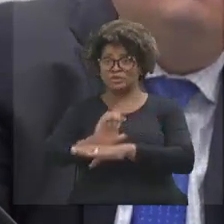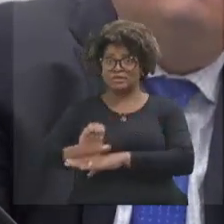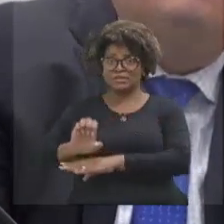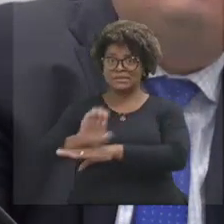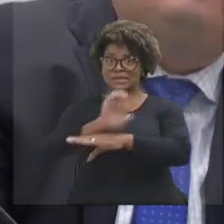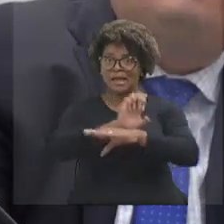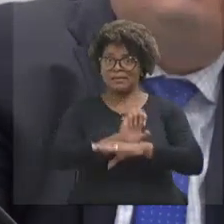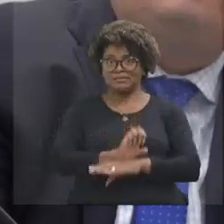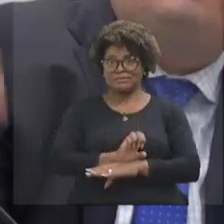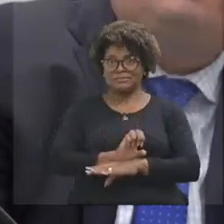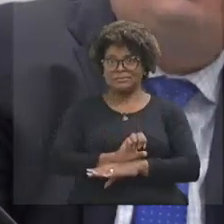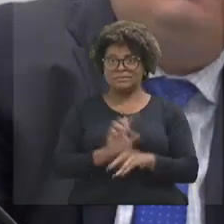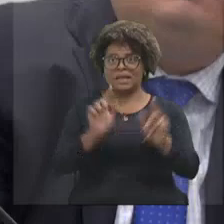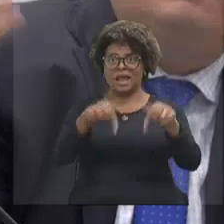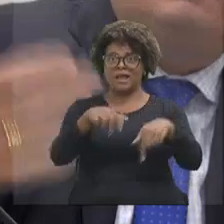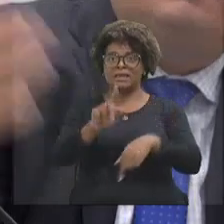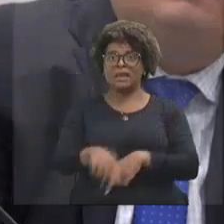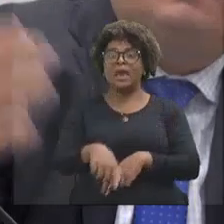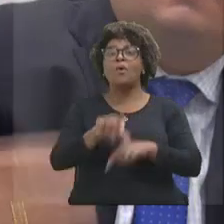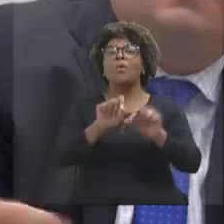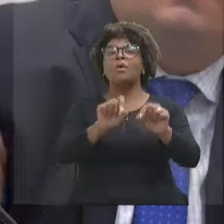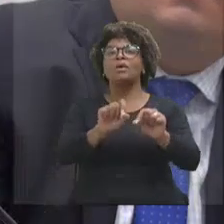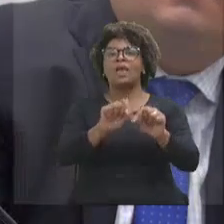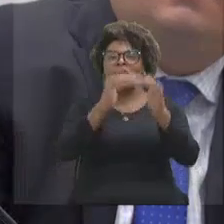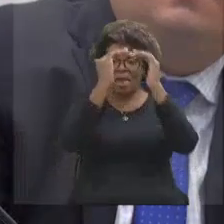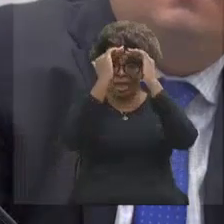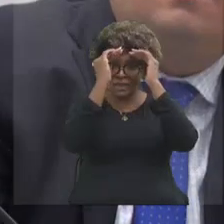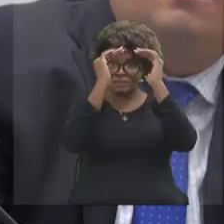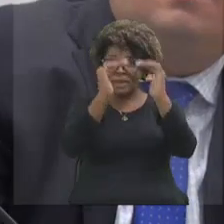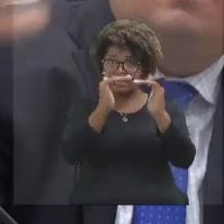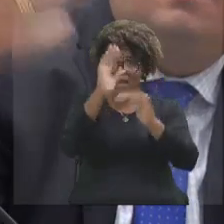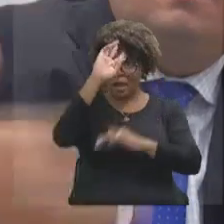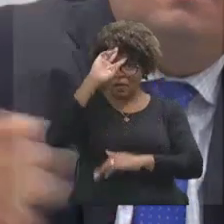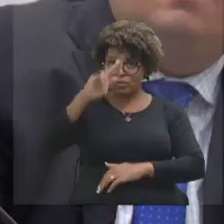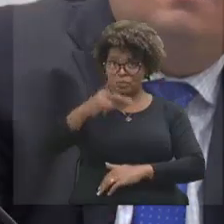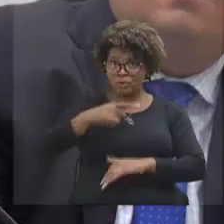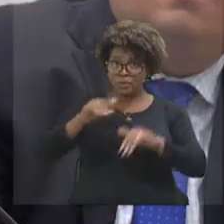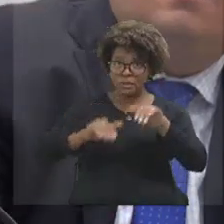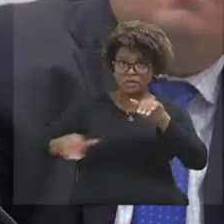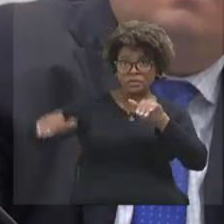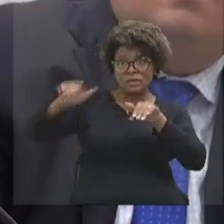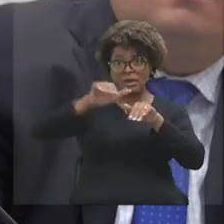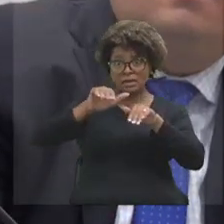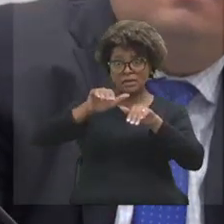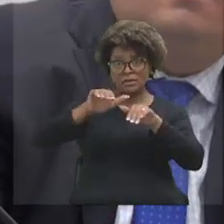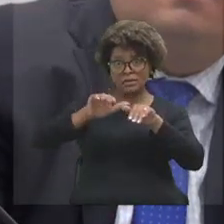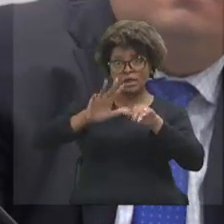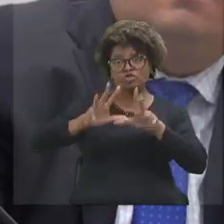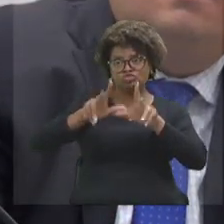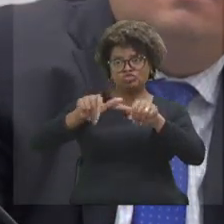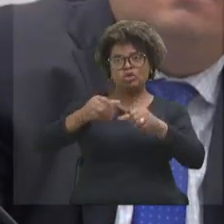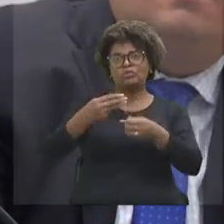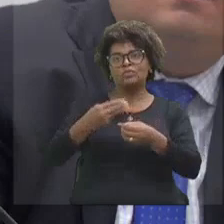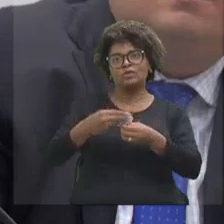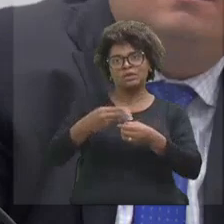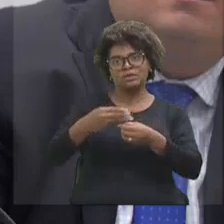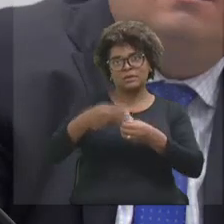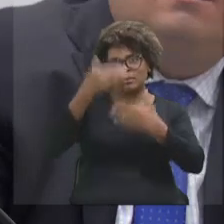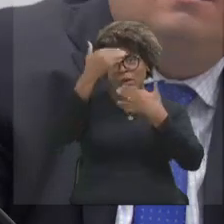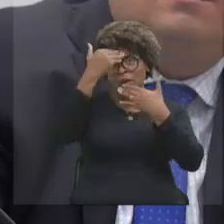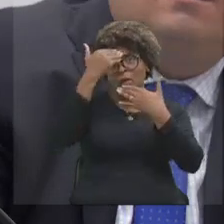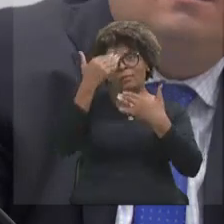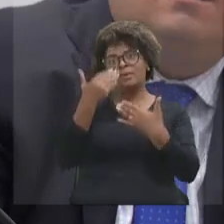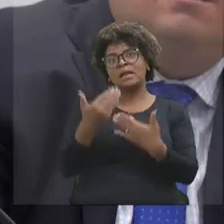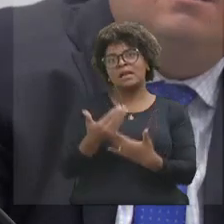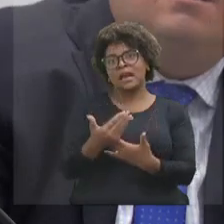aqui é respeitar autonomia soberania e autonomia desse município e muito obrigado